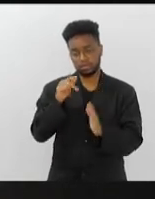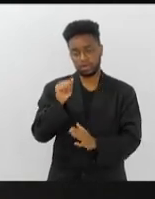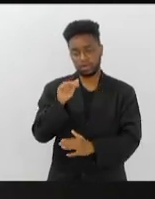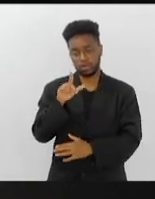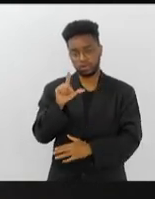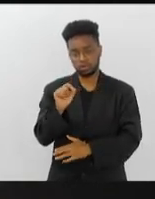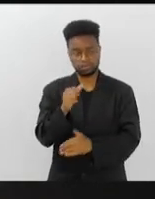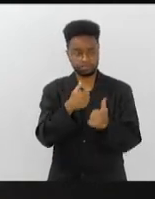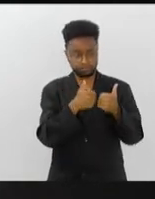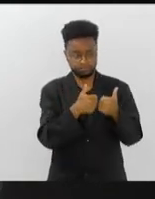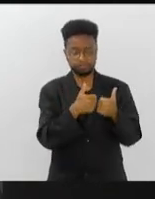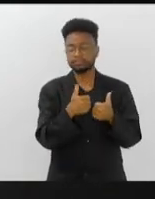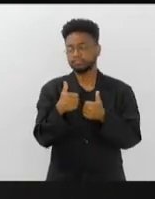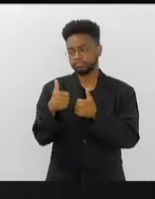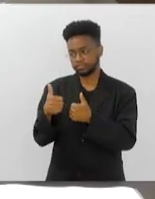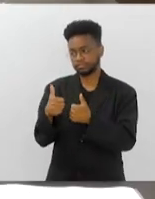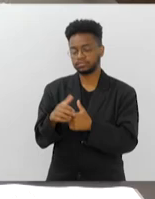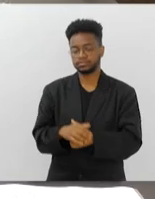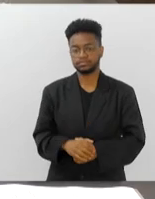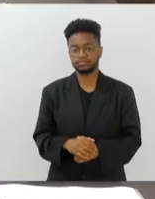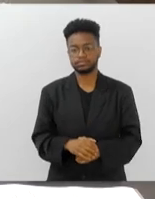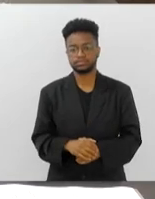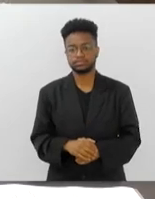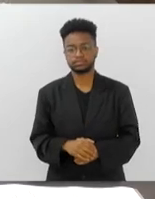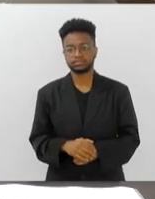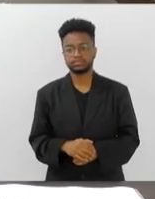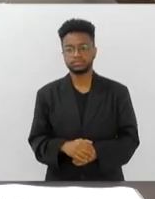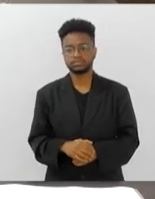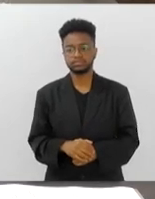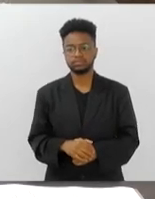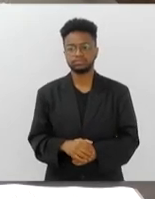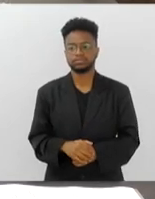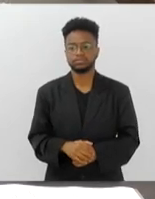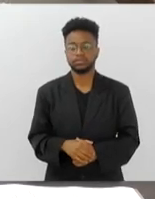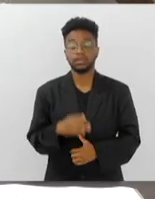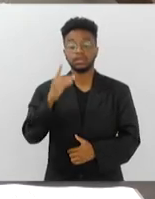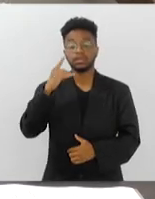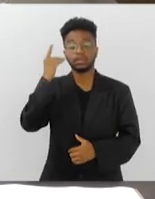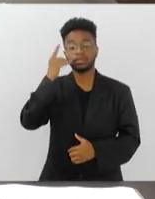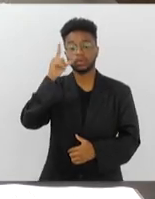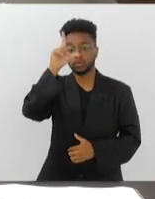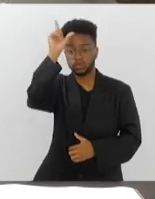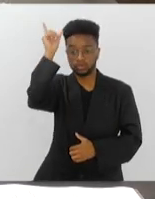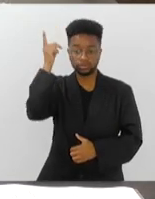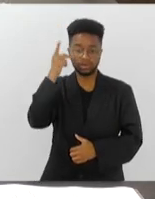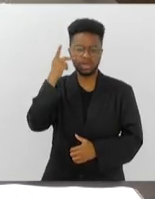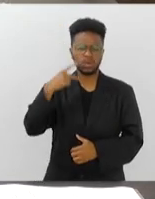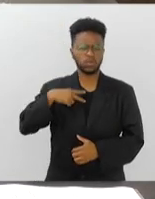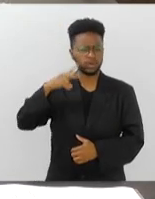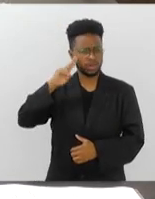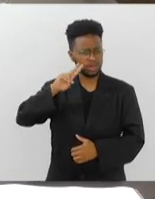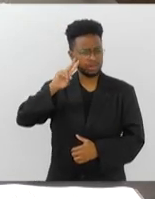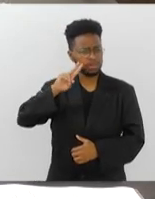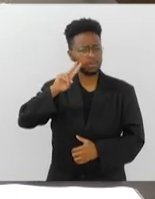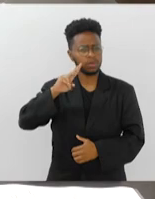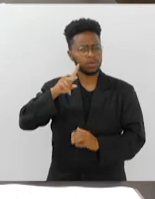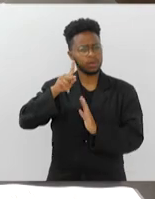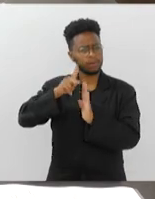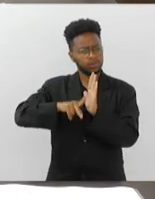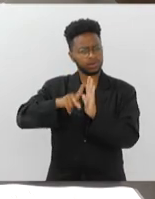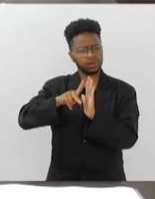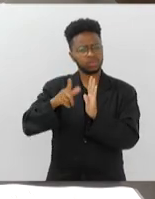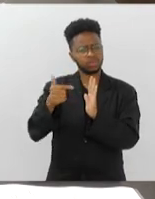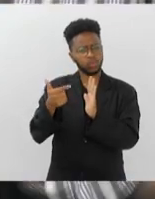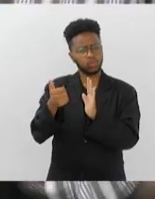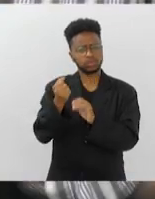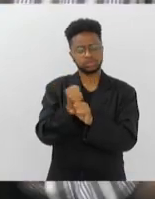Fechado. Só uma coisa rapidinha. Deputado Luiz Paulo, eu me lembro, esse projeto Paulo Ramos tem 12